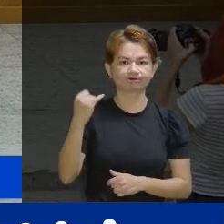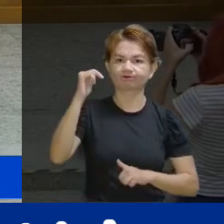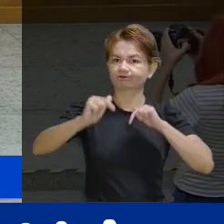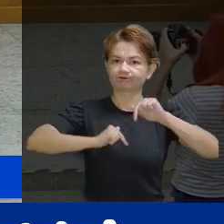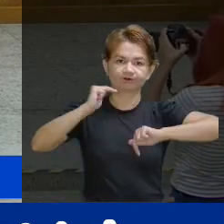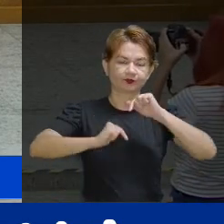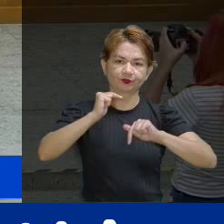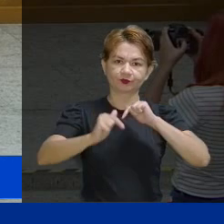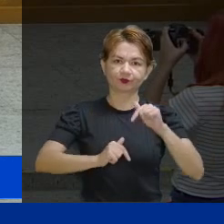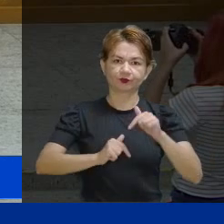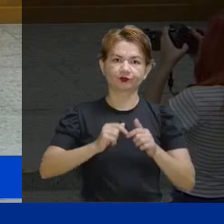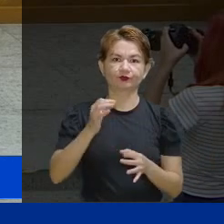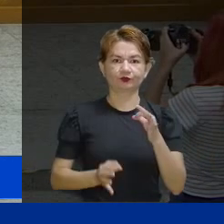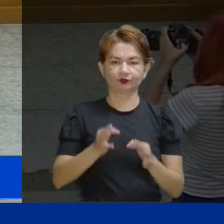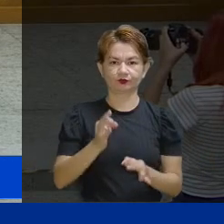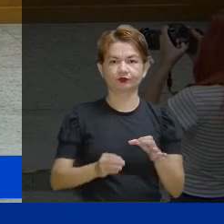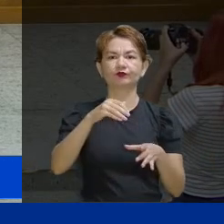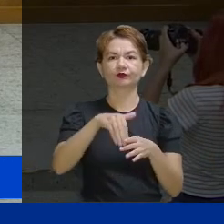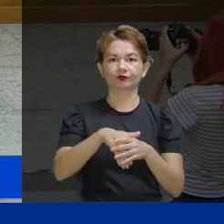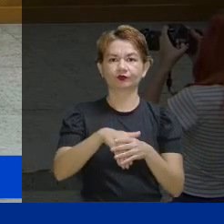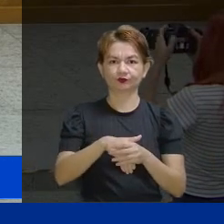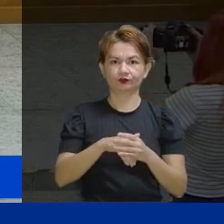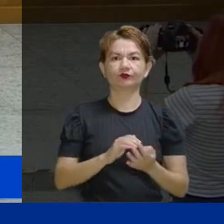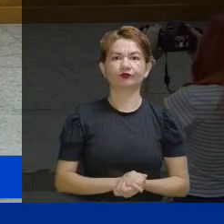serviços prestados à Justiça Eleitoral.